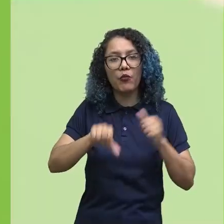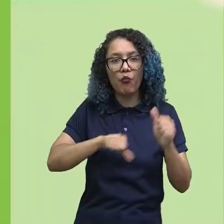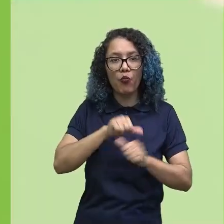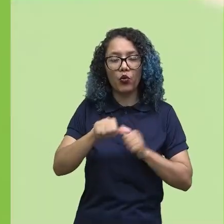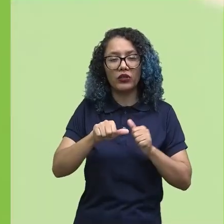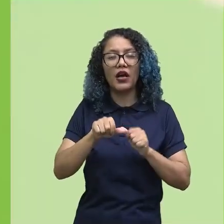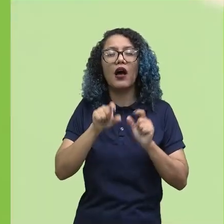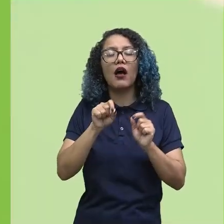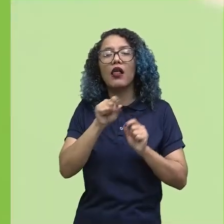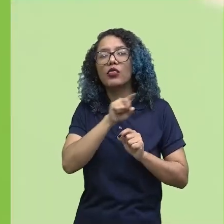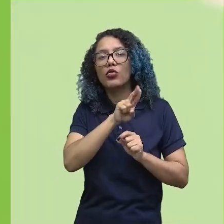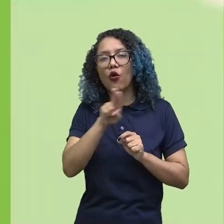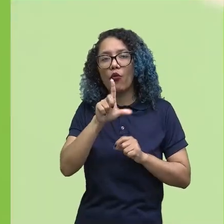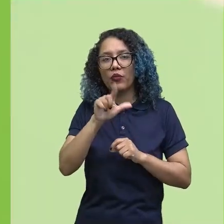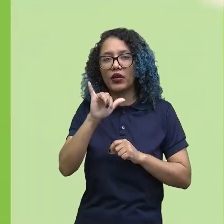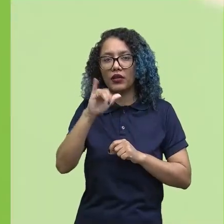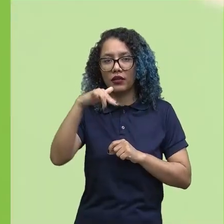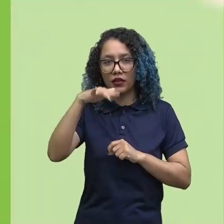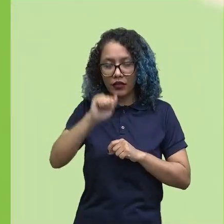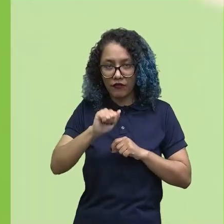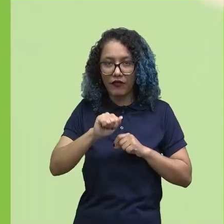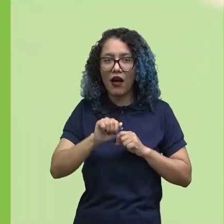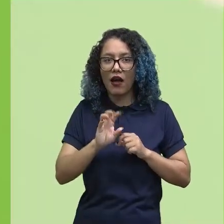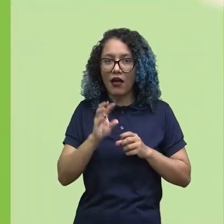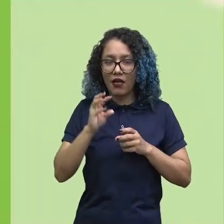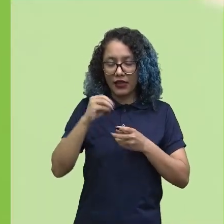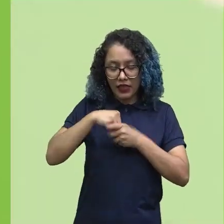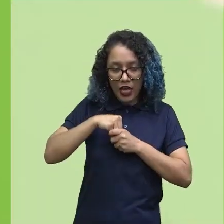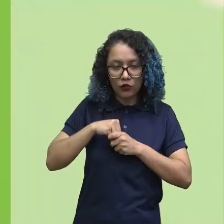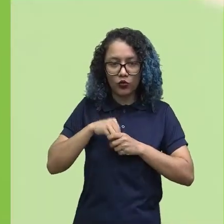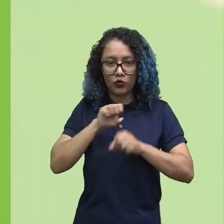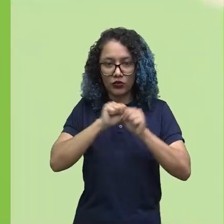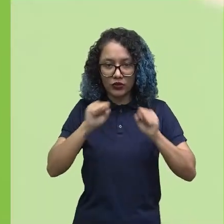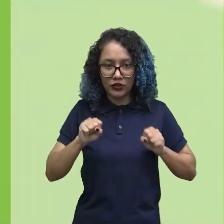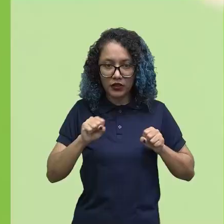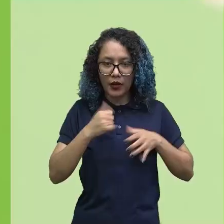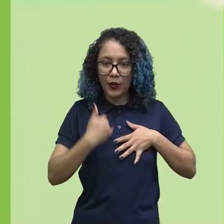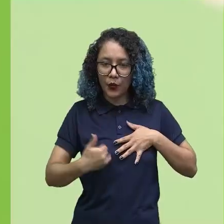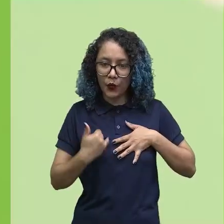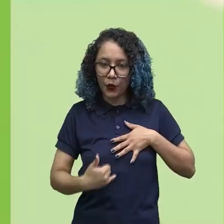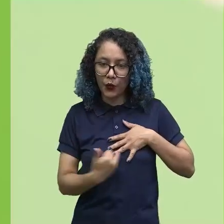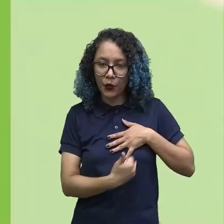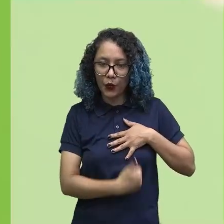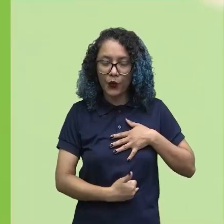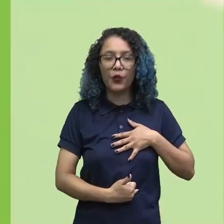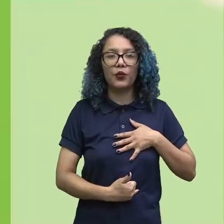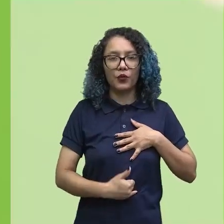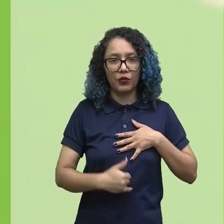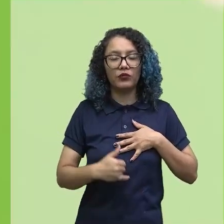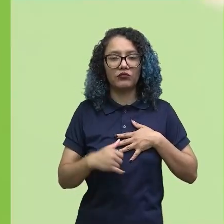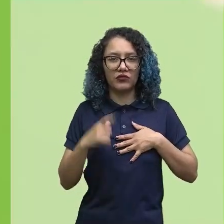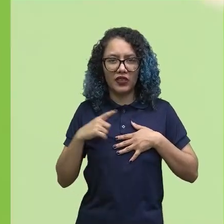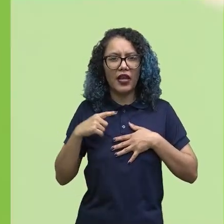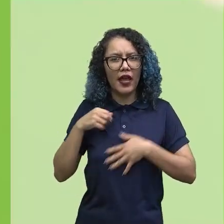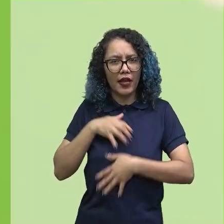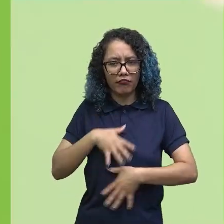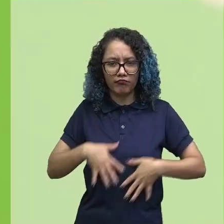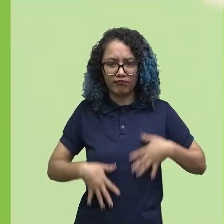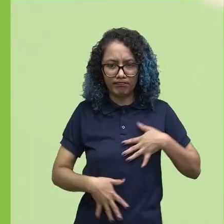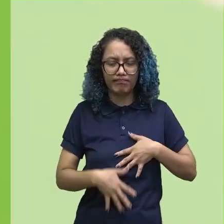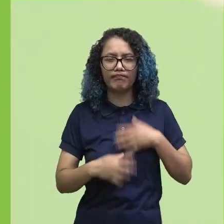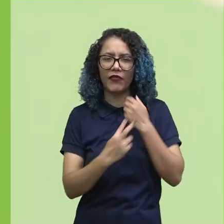aí, quando ela entra nesse sistema, a linfa, ela segue ali um caminho, né? Ela vai seguir um caminho através